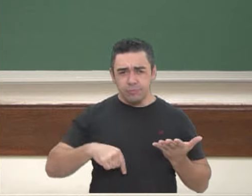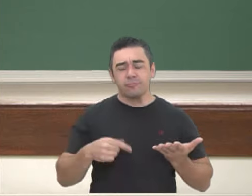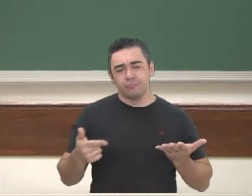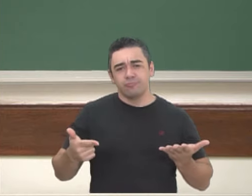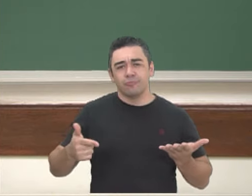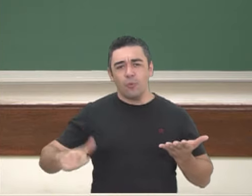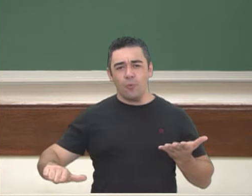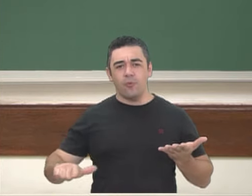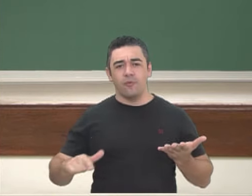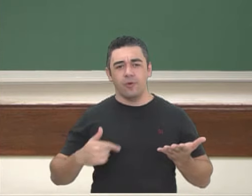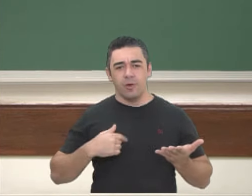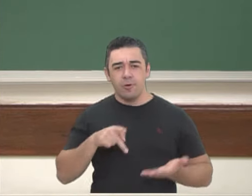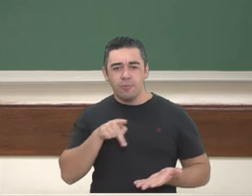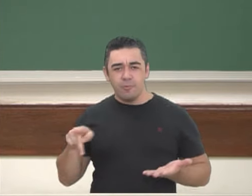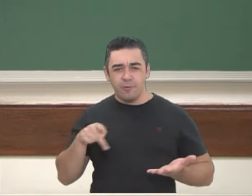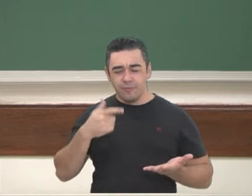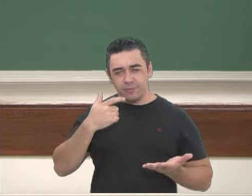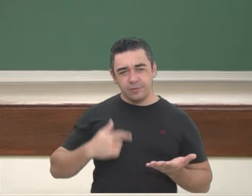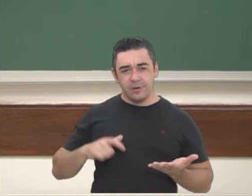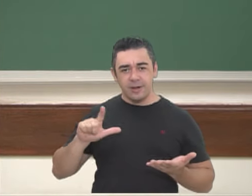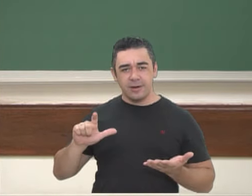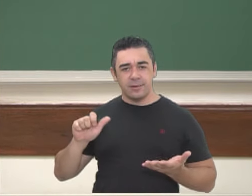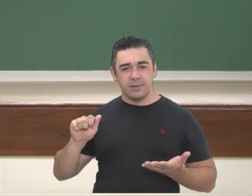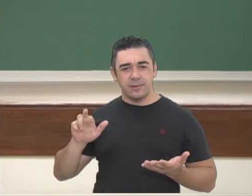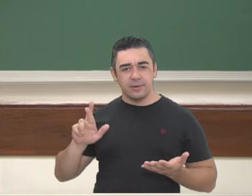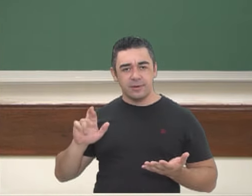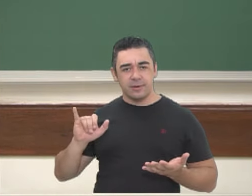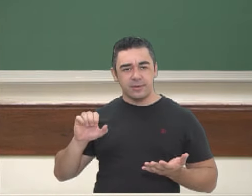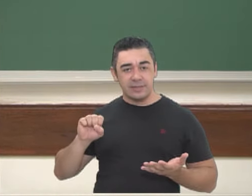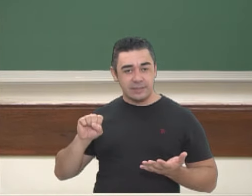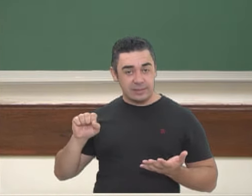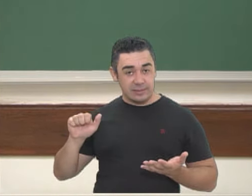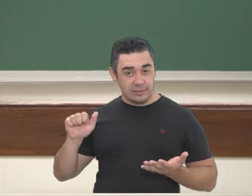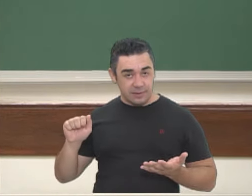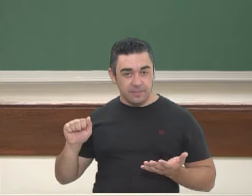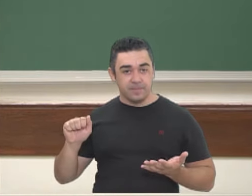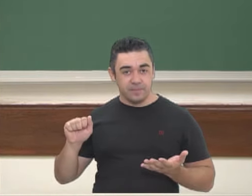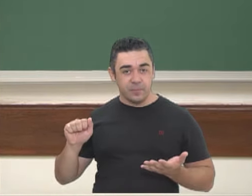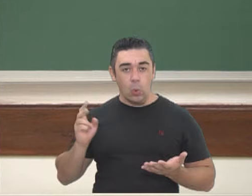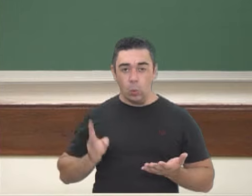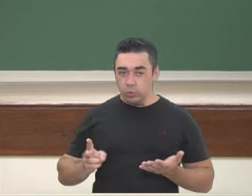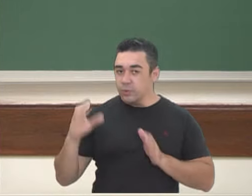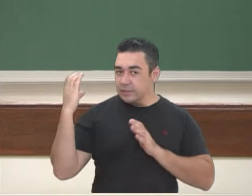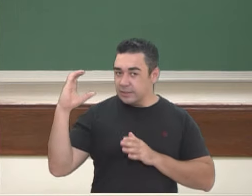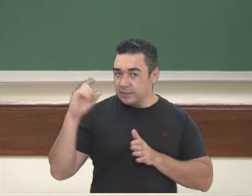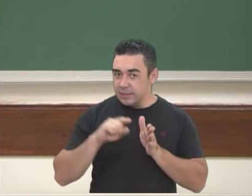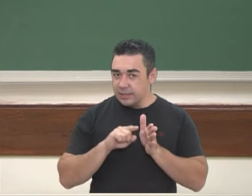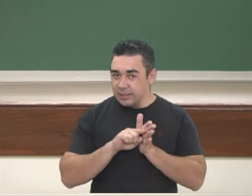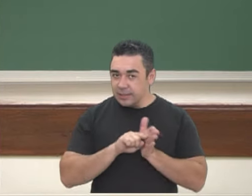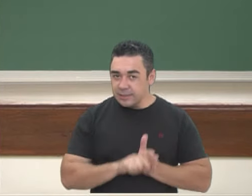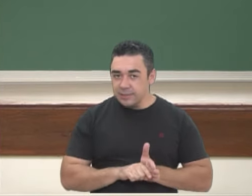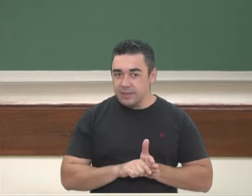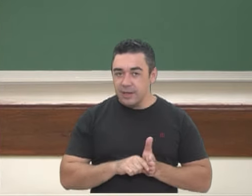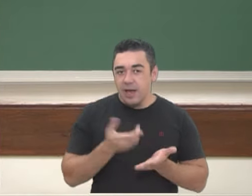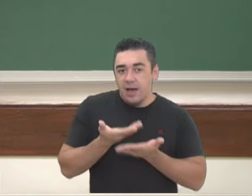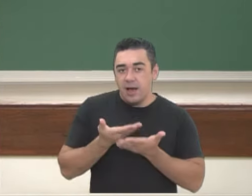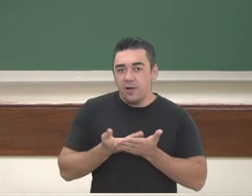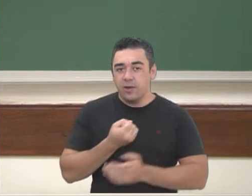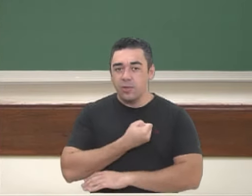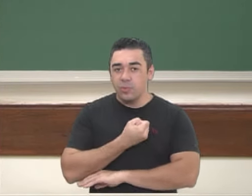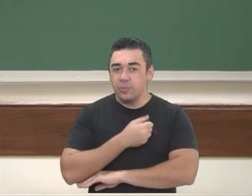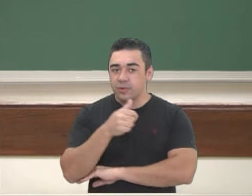novamente com vocês professora larissa de ciências já estamos na nossa aula de número 7